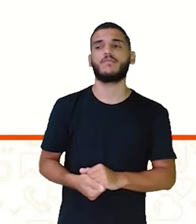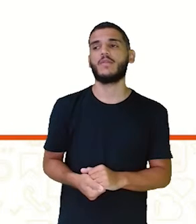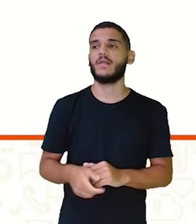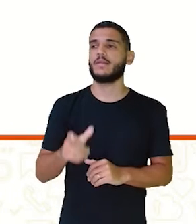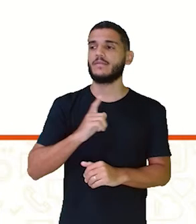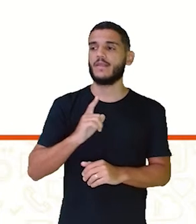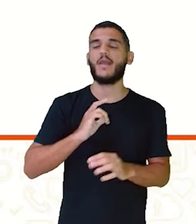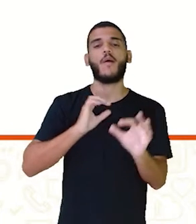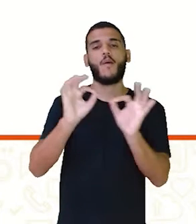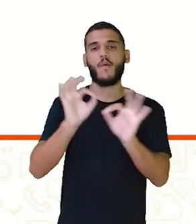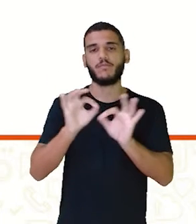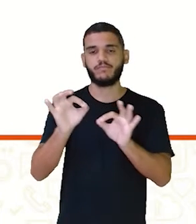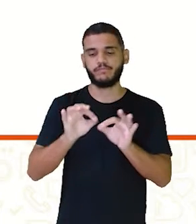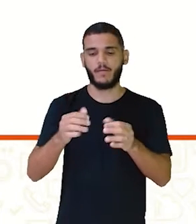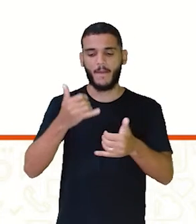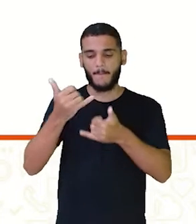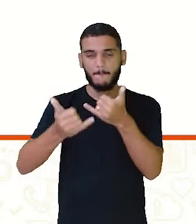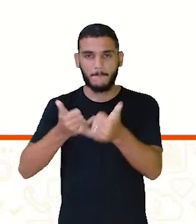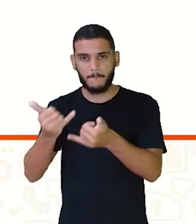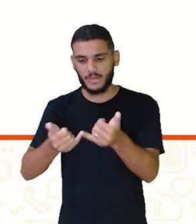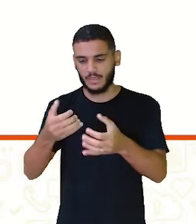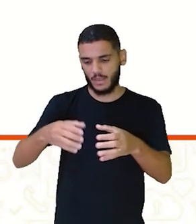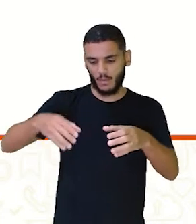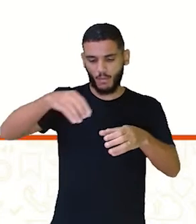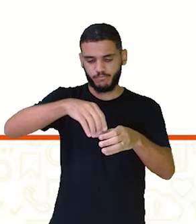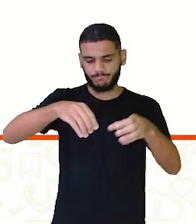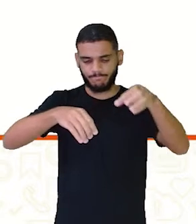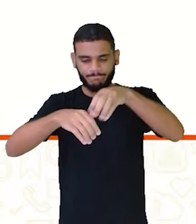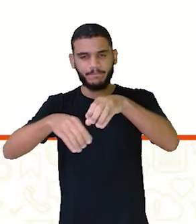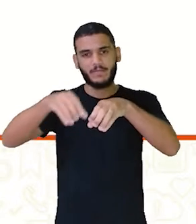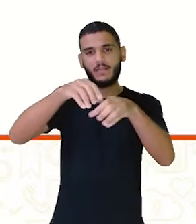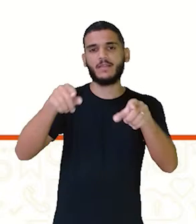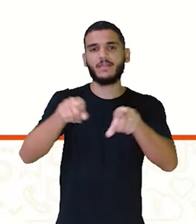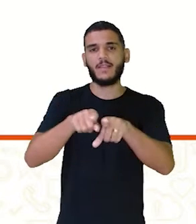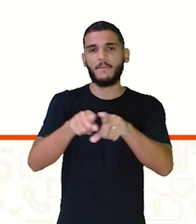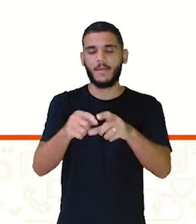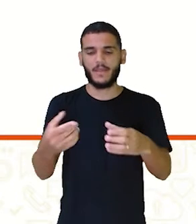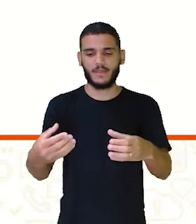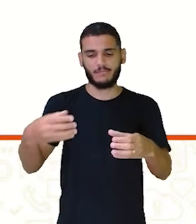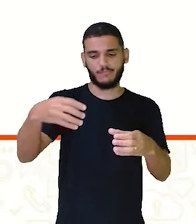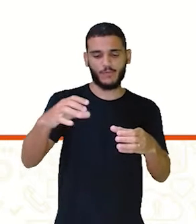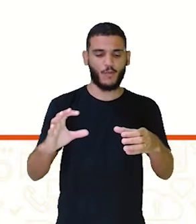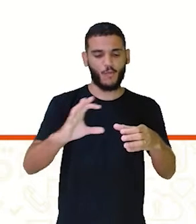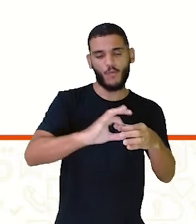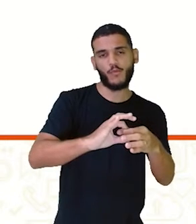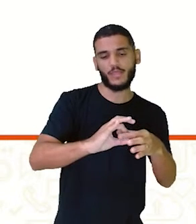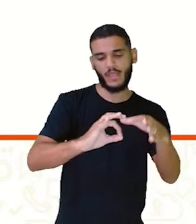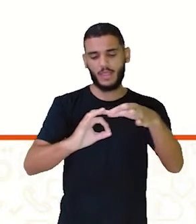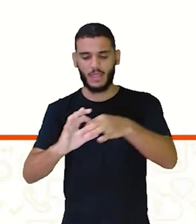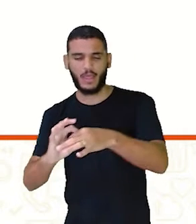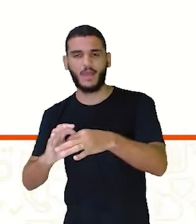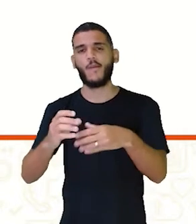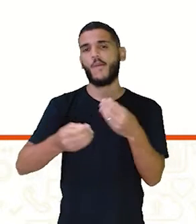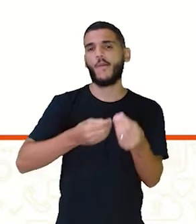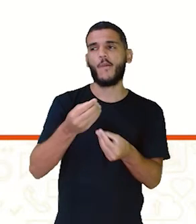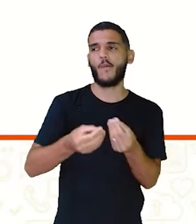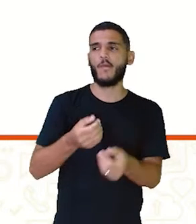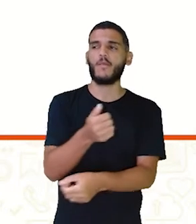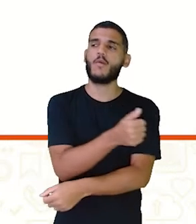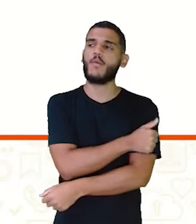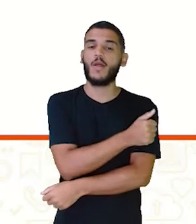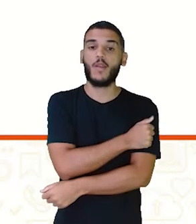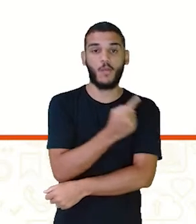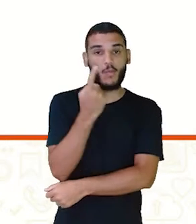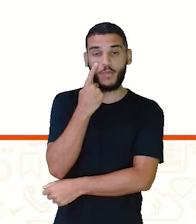blocos de montar, com peças e blocos de encaixar? Observe aí na imagem como o estudante ele